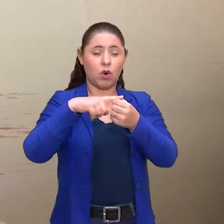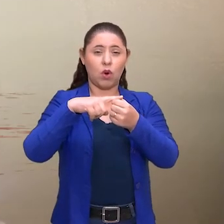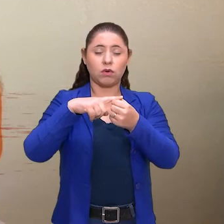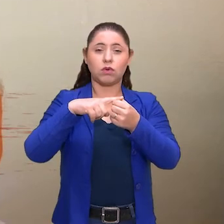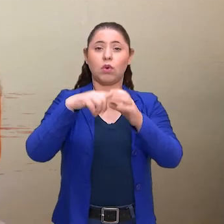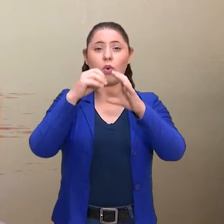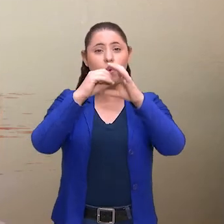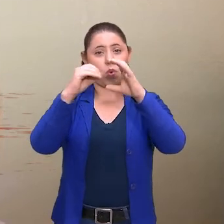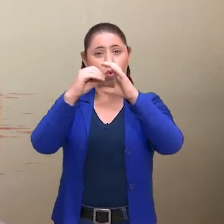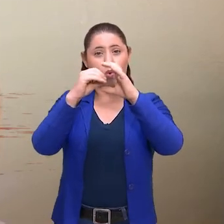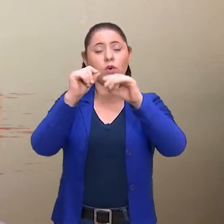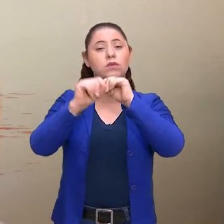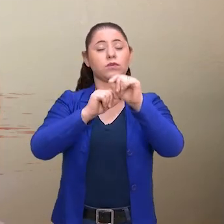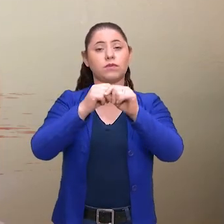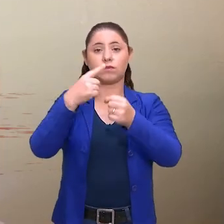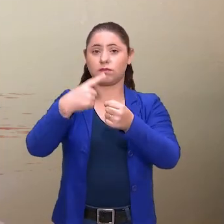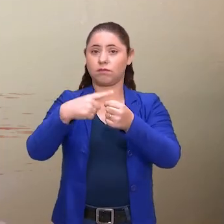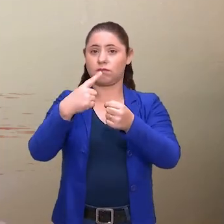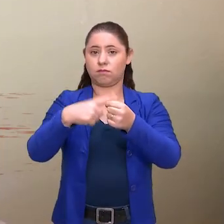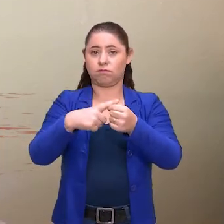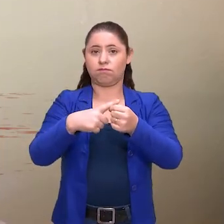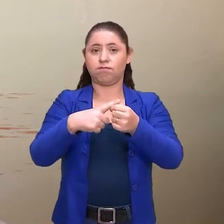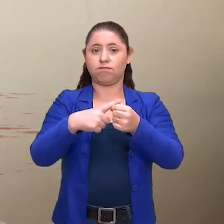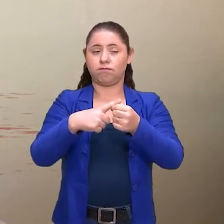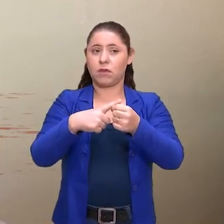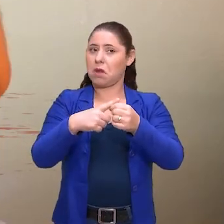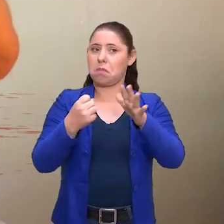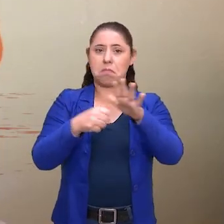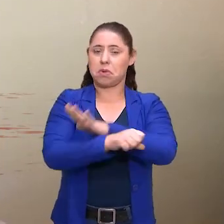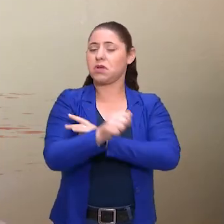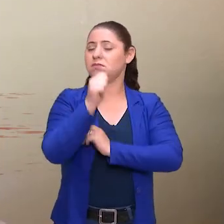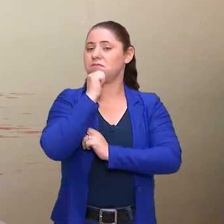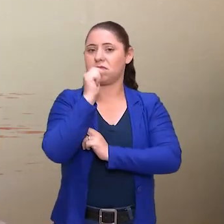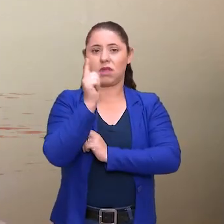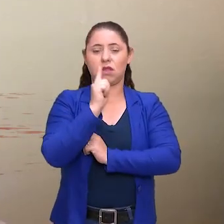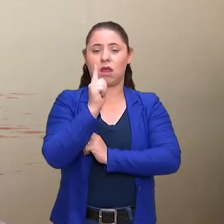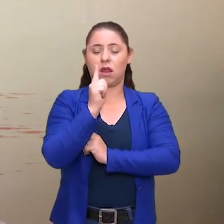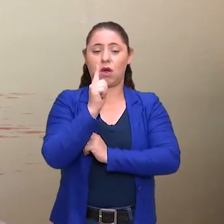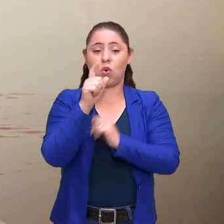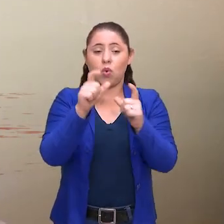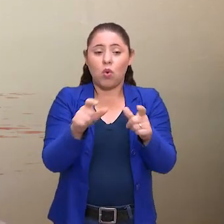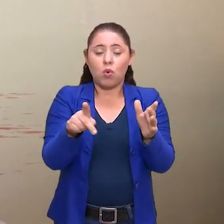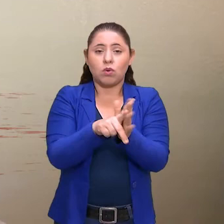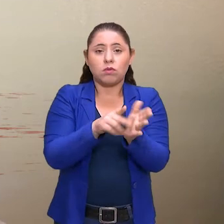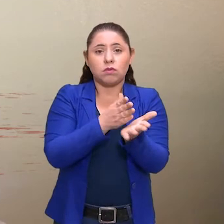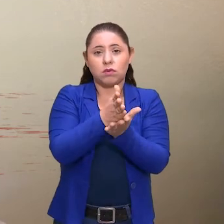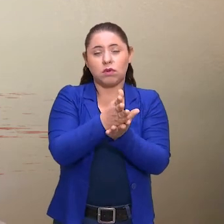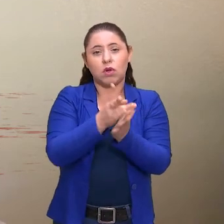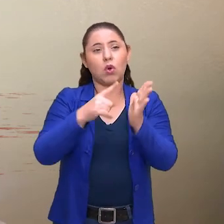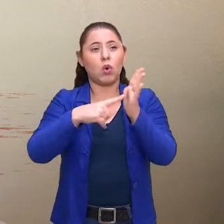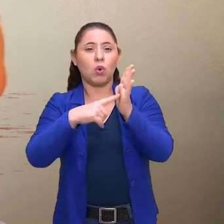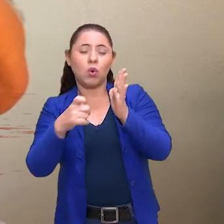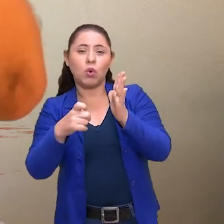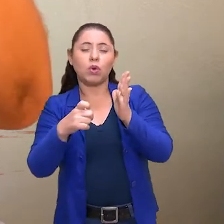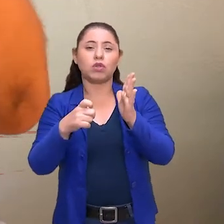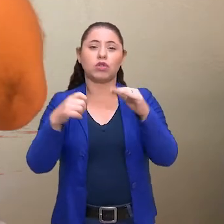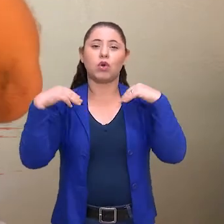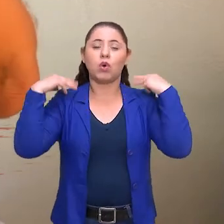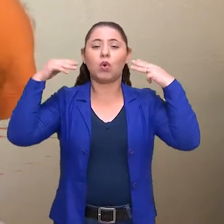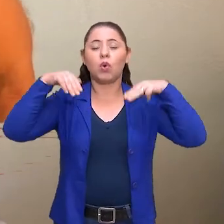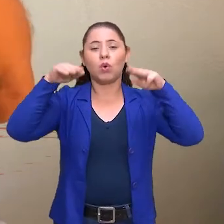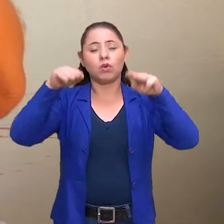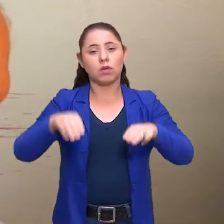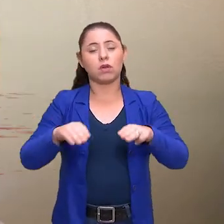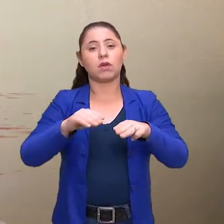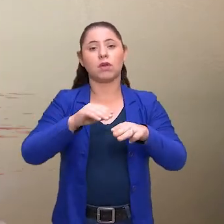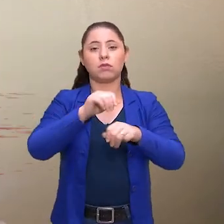voltaram os olhos para a região Centro-Oeste. A nossa cidade não estava inserida né, dentro da rota, né, Coxim,